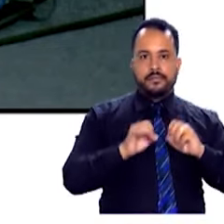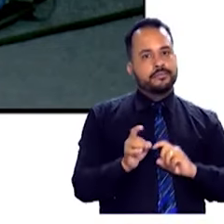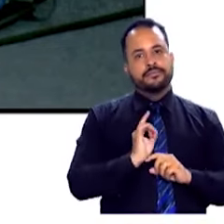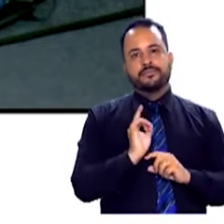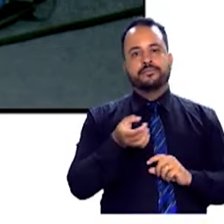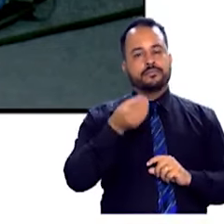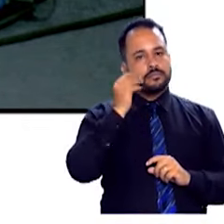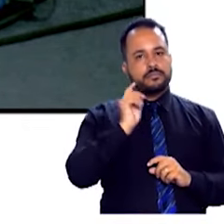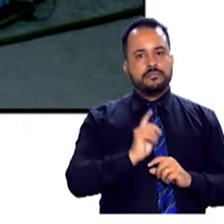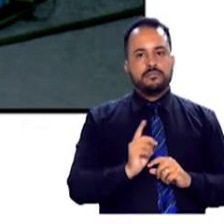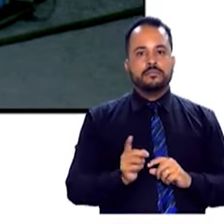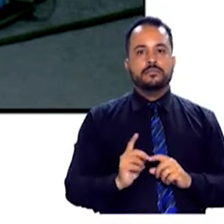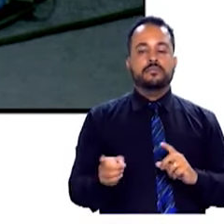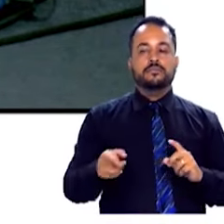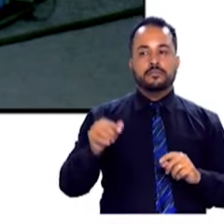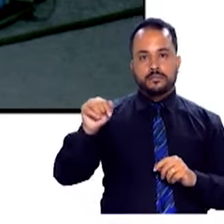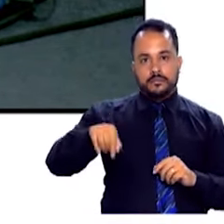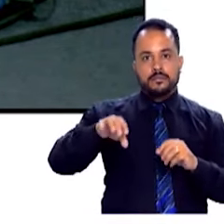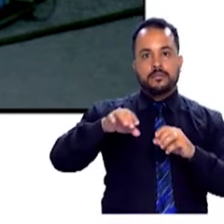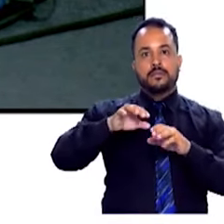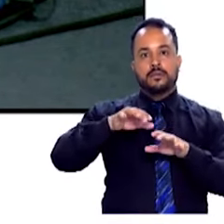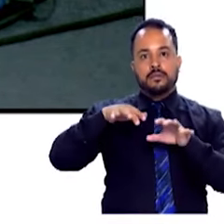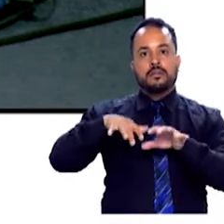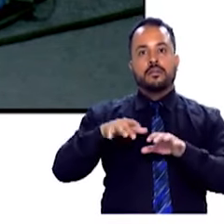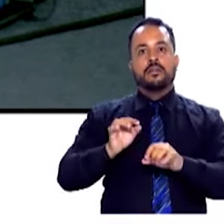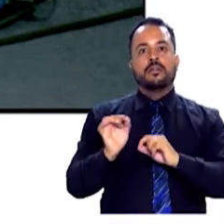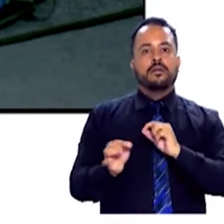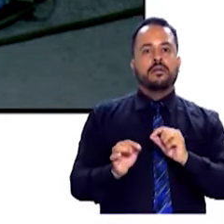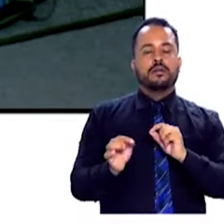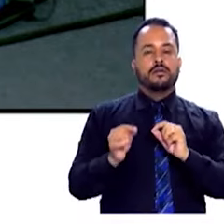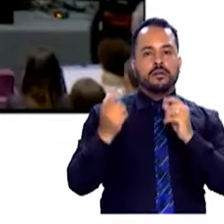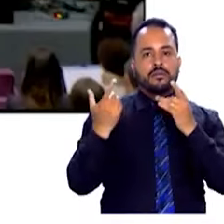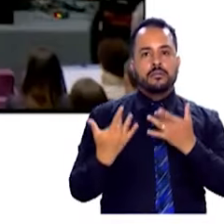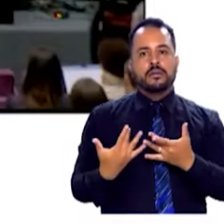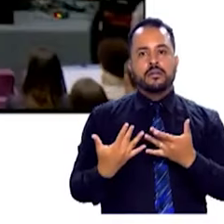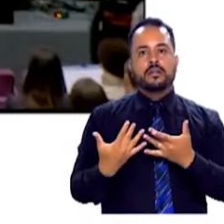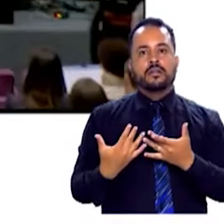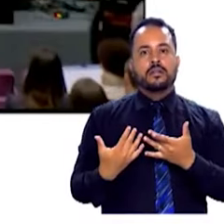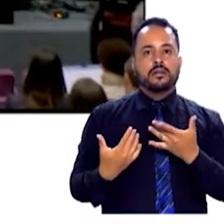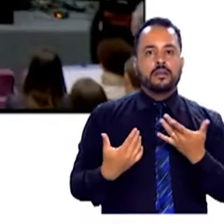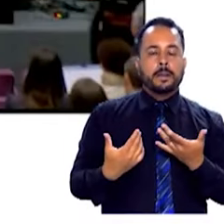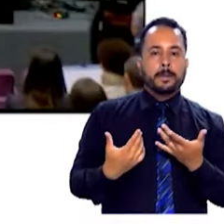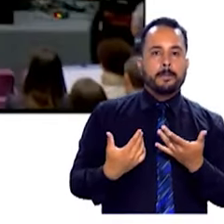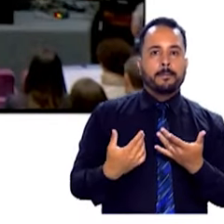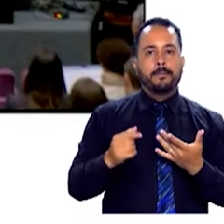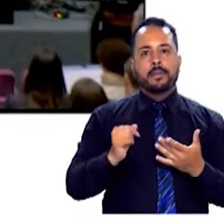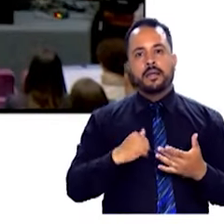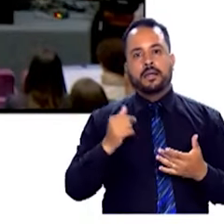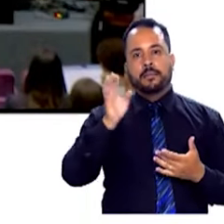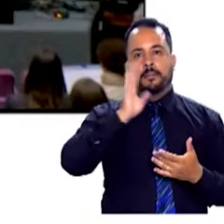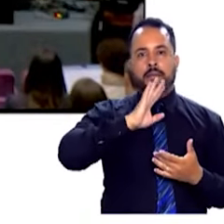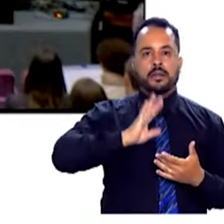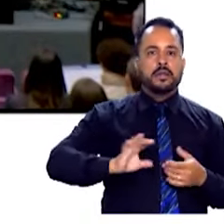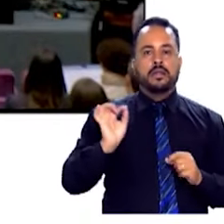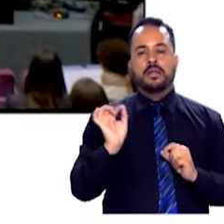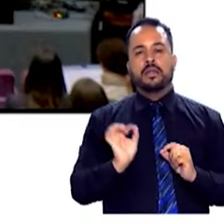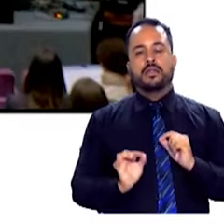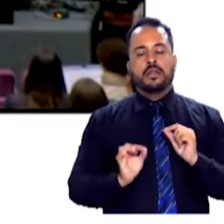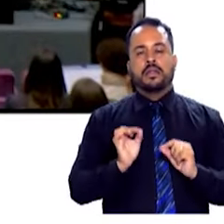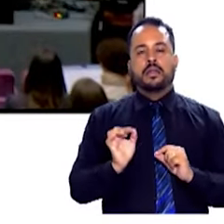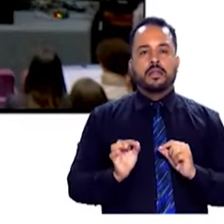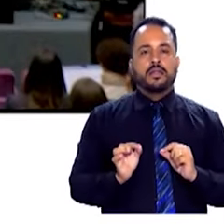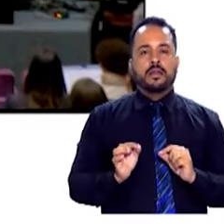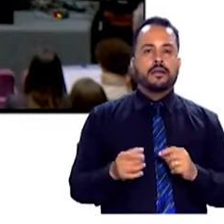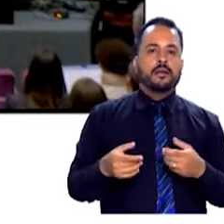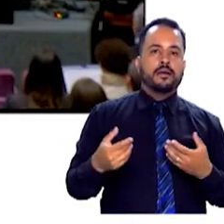quando se fala de precedente no no Reino Unido não se fala exatamente sobre o que se fala quando se fala sobre precedente no Brasil um overlap parcial uma uma uma